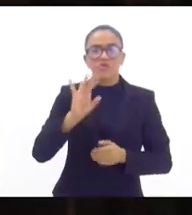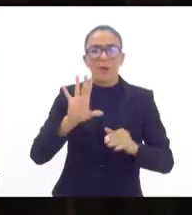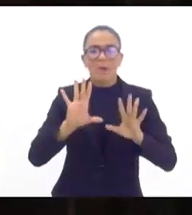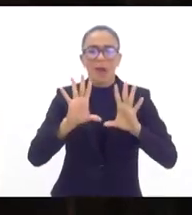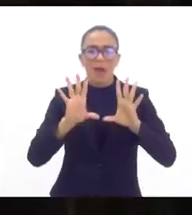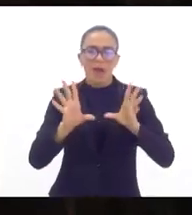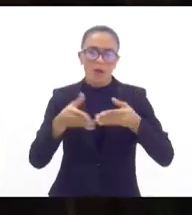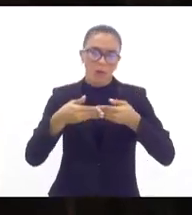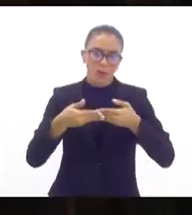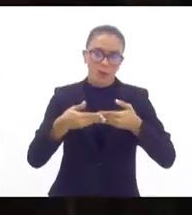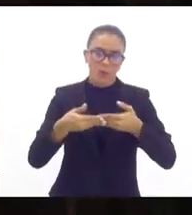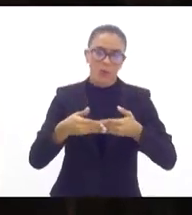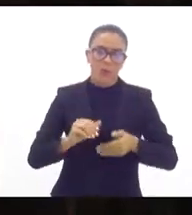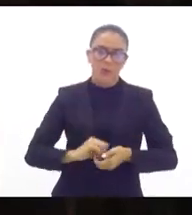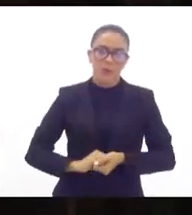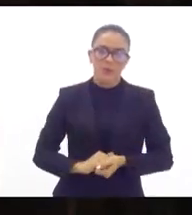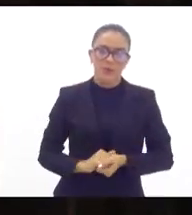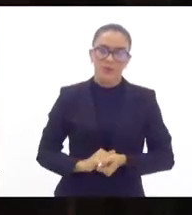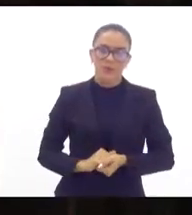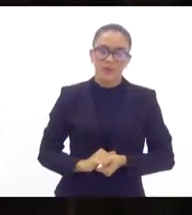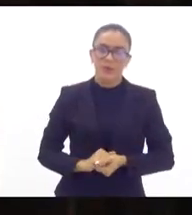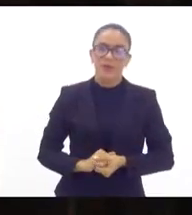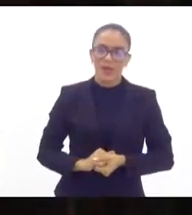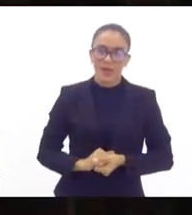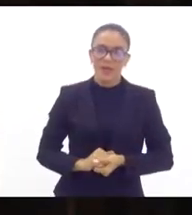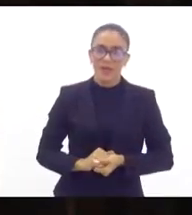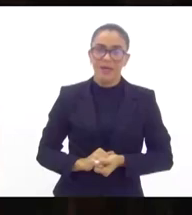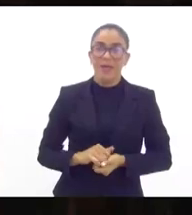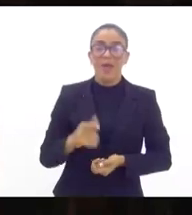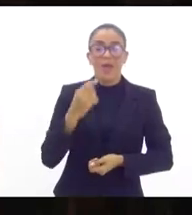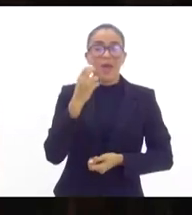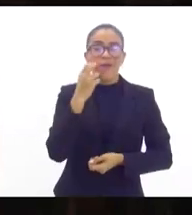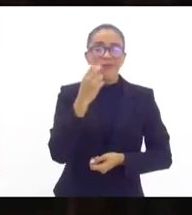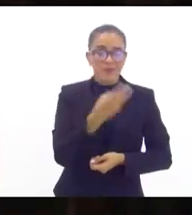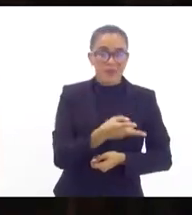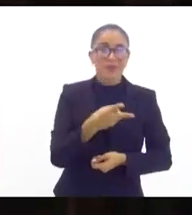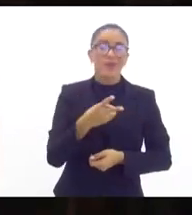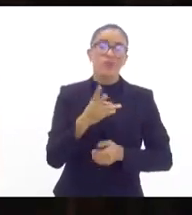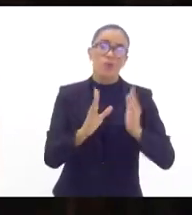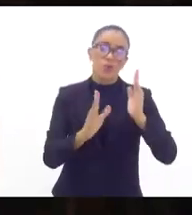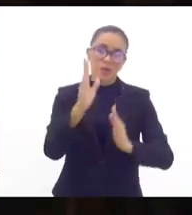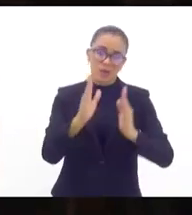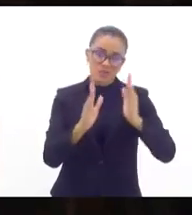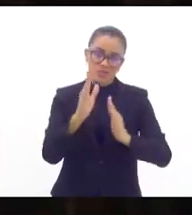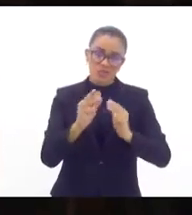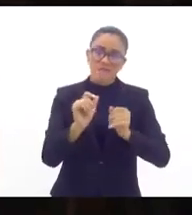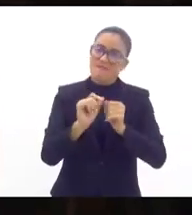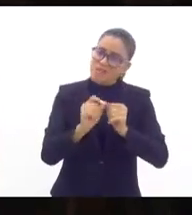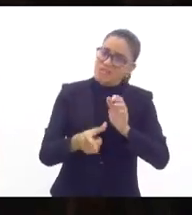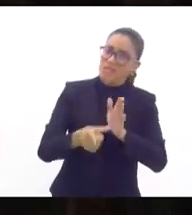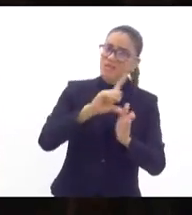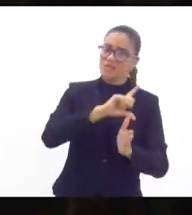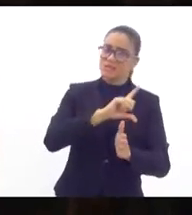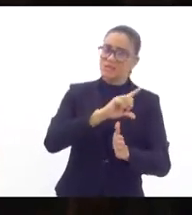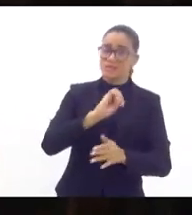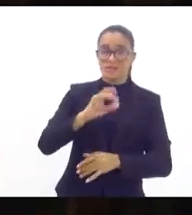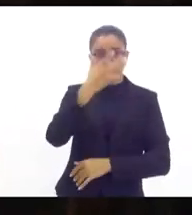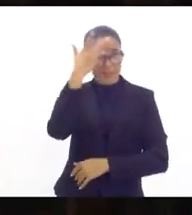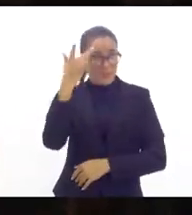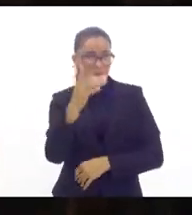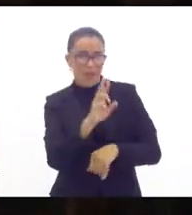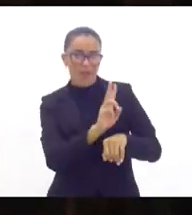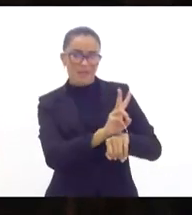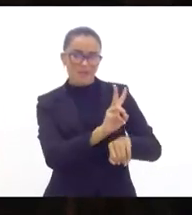é porque que ao invés de fazer alguma coisa durante não se faz antes se o flanelinha tá